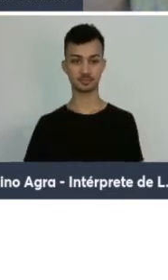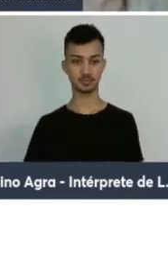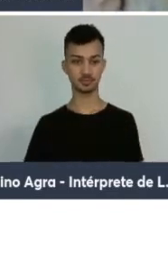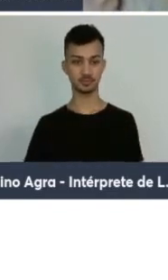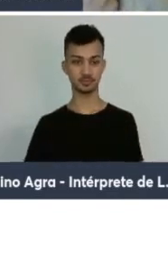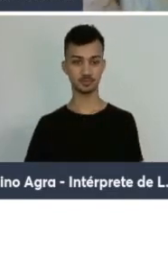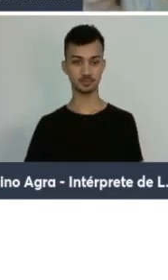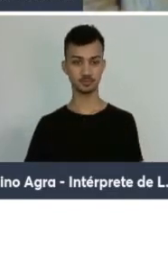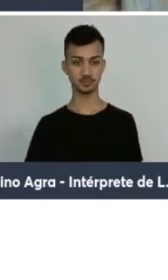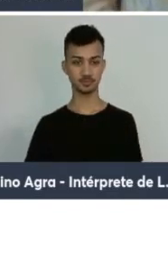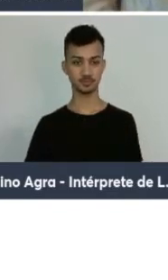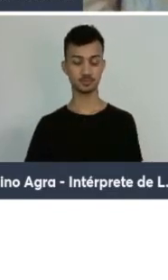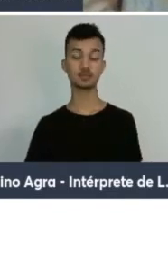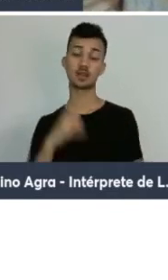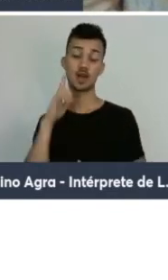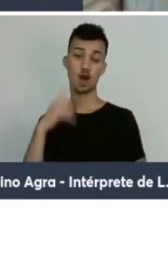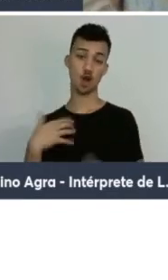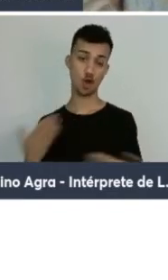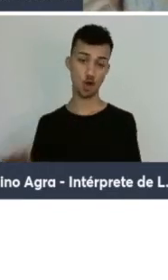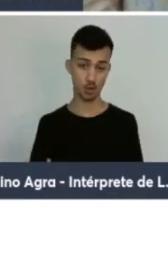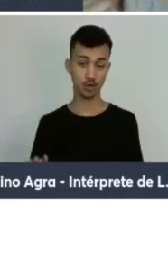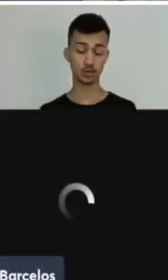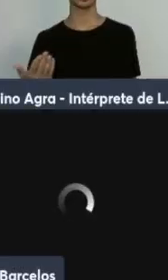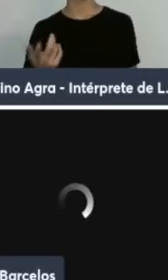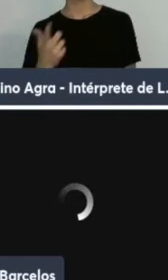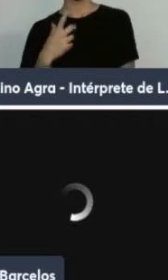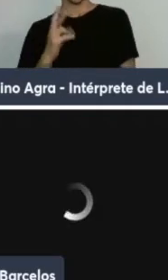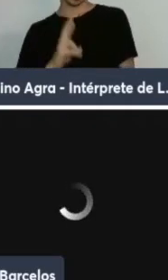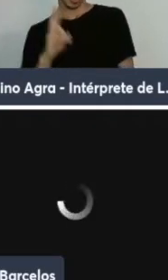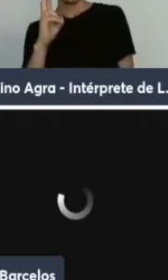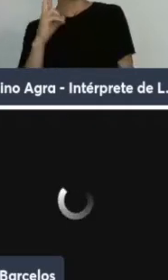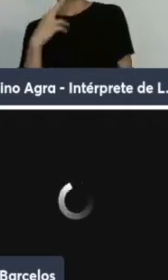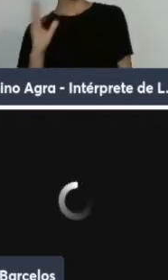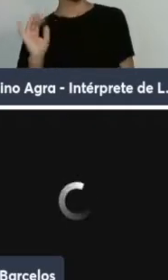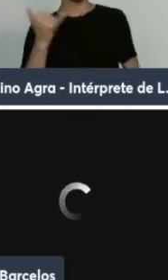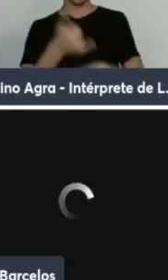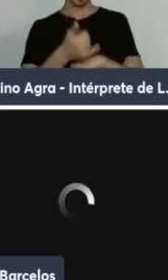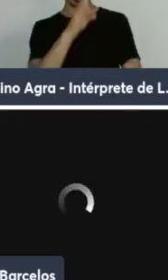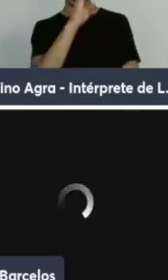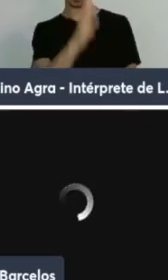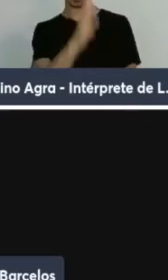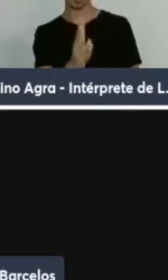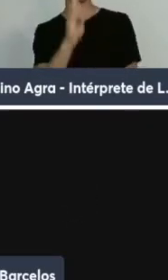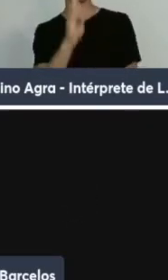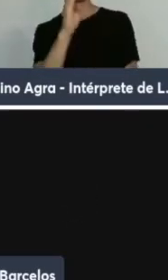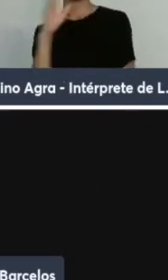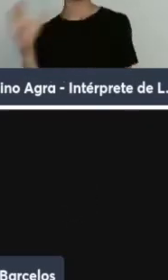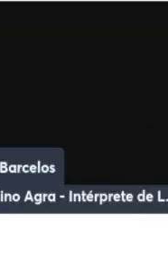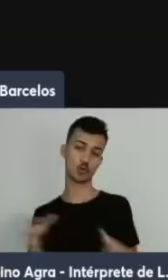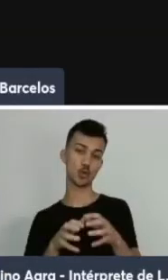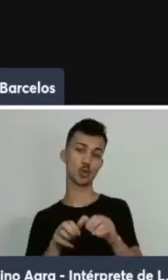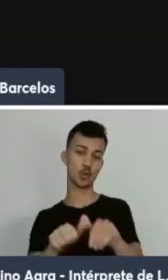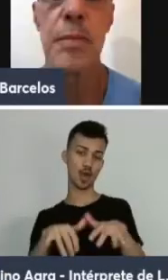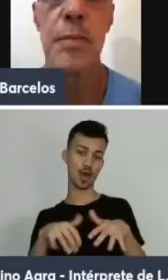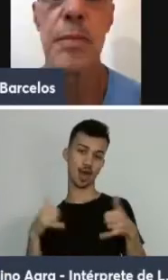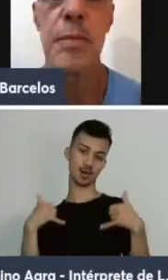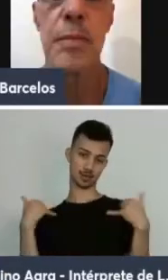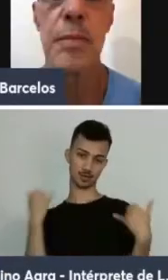estou atualmente na presidência da Associação da Parada do Orgulho LGBT de São